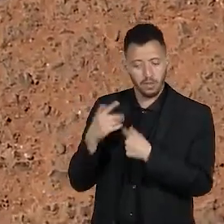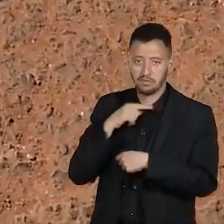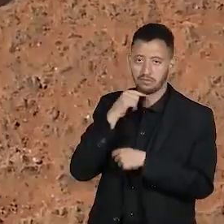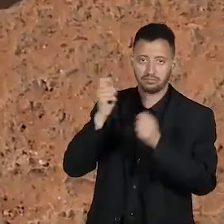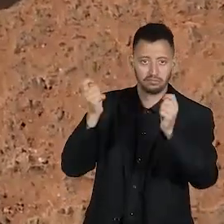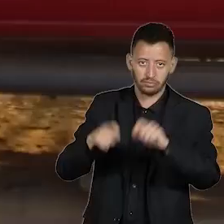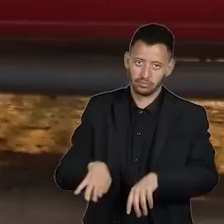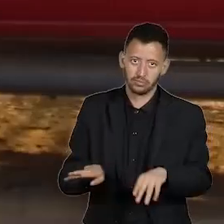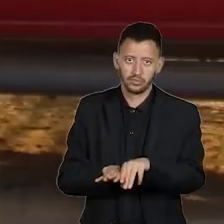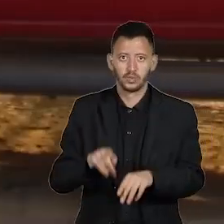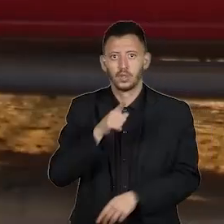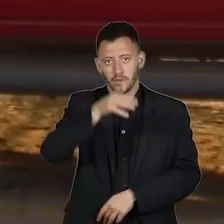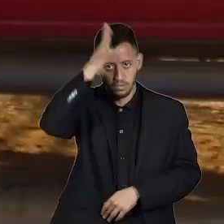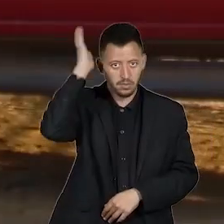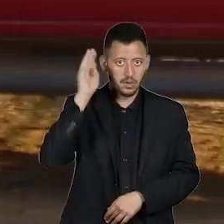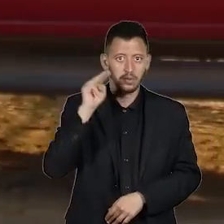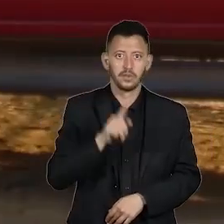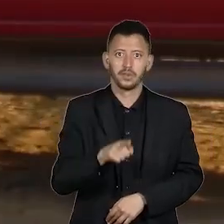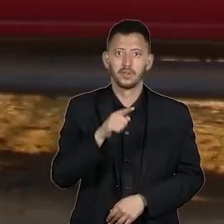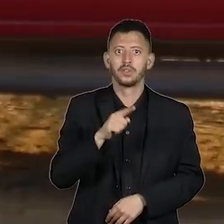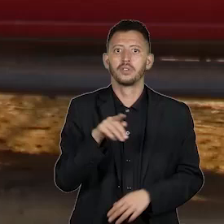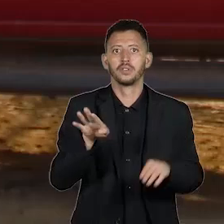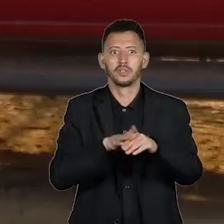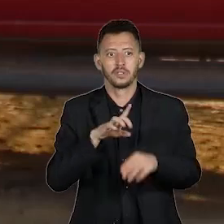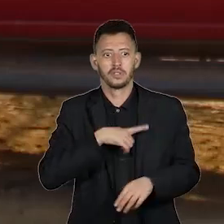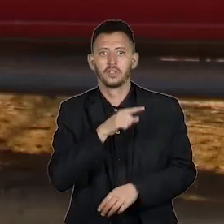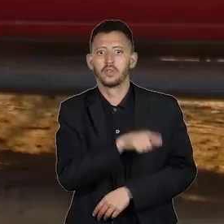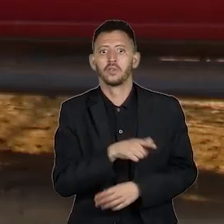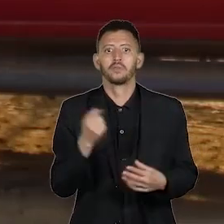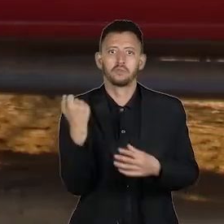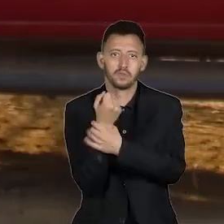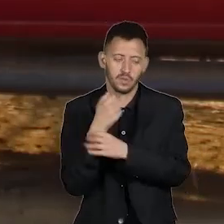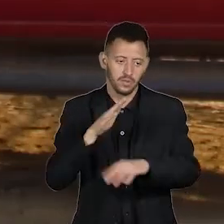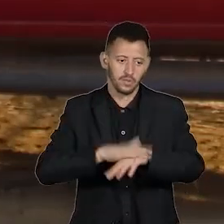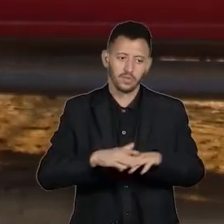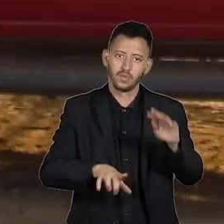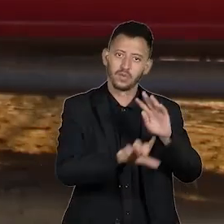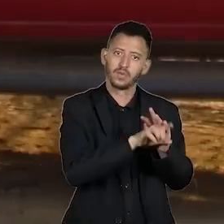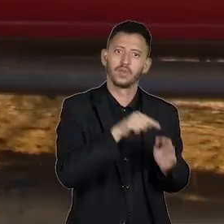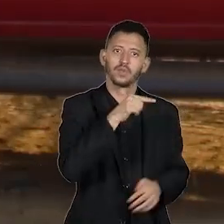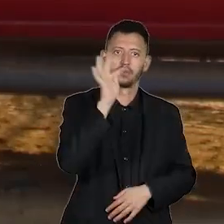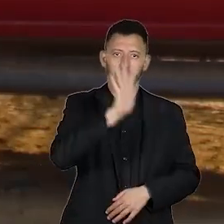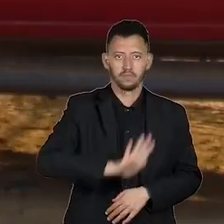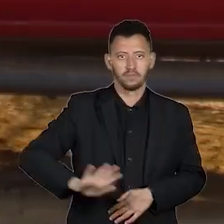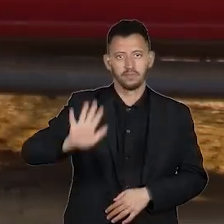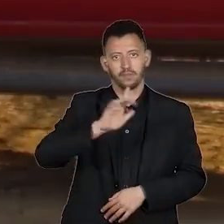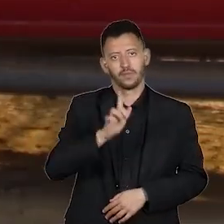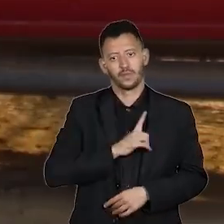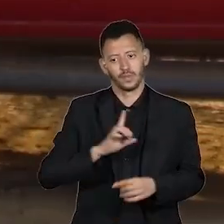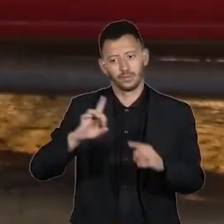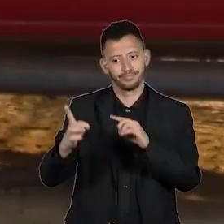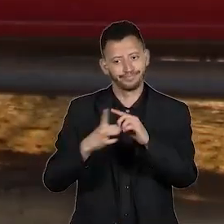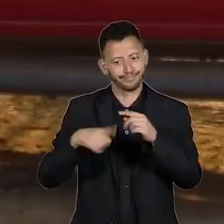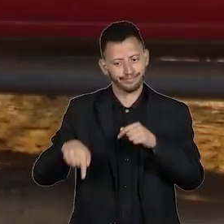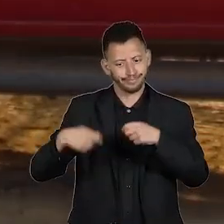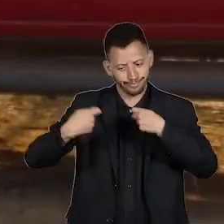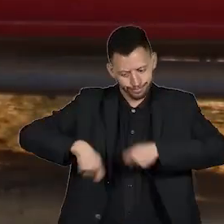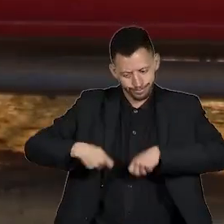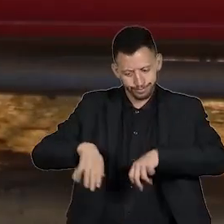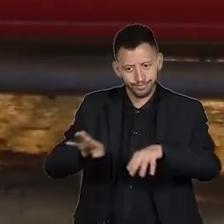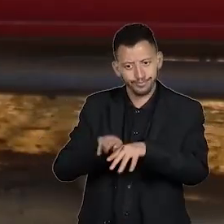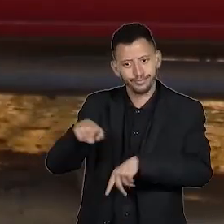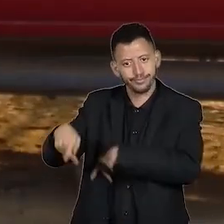radiação durante o combate. O bombeiro militar é um serviço de segurança que obedece às legislações federais para atender